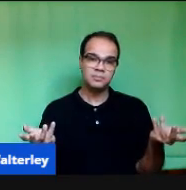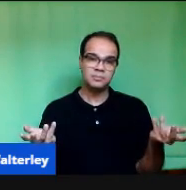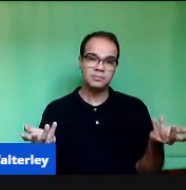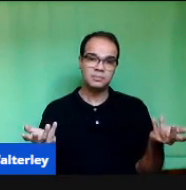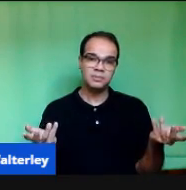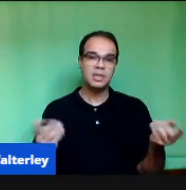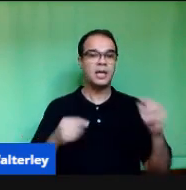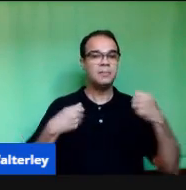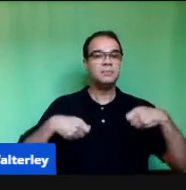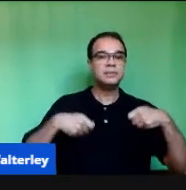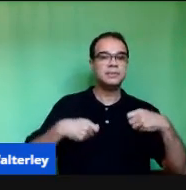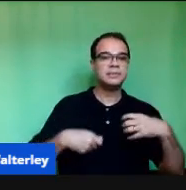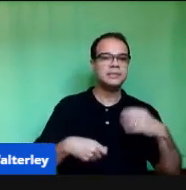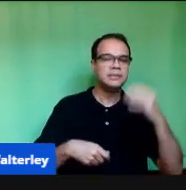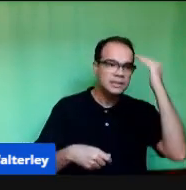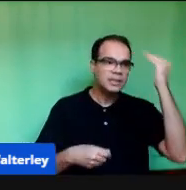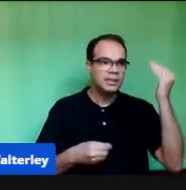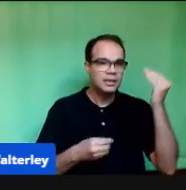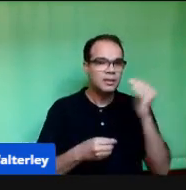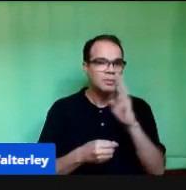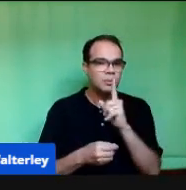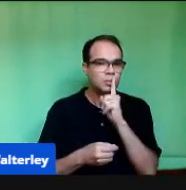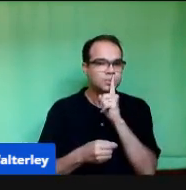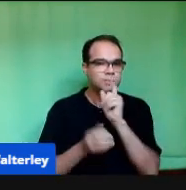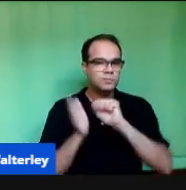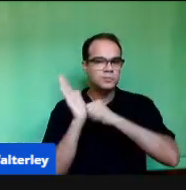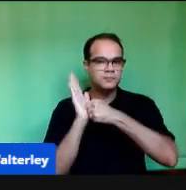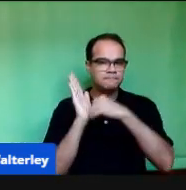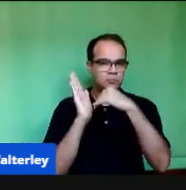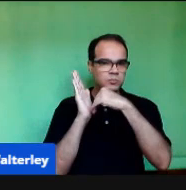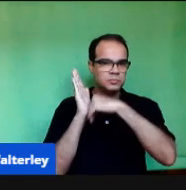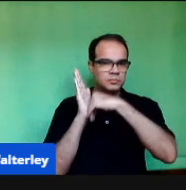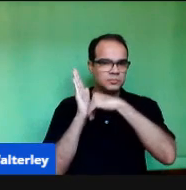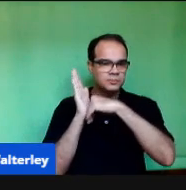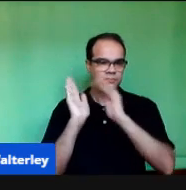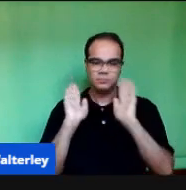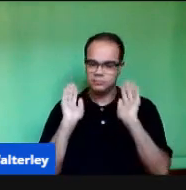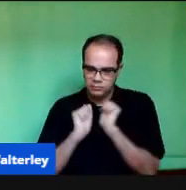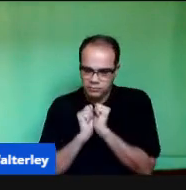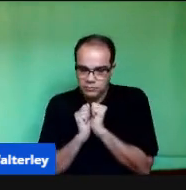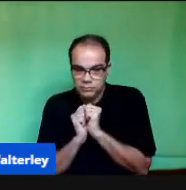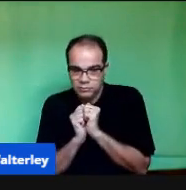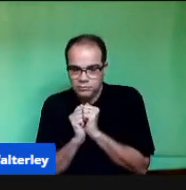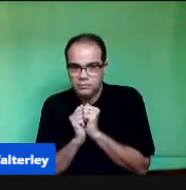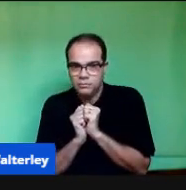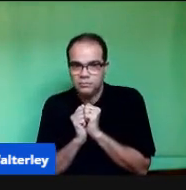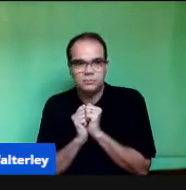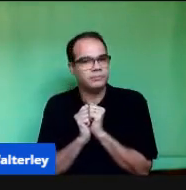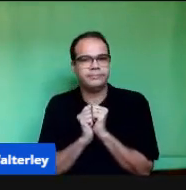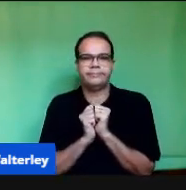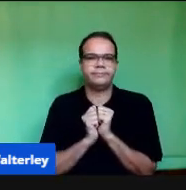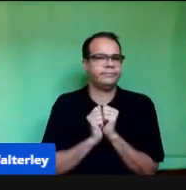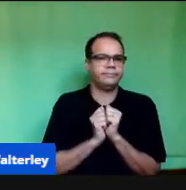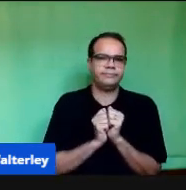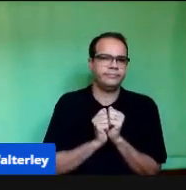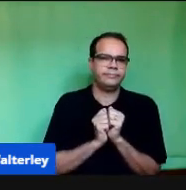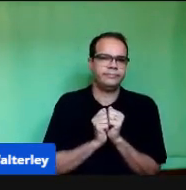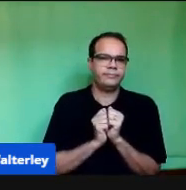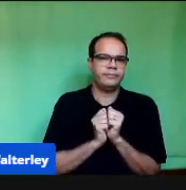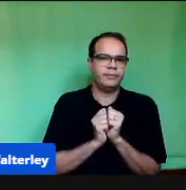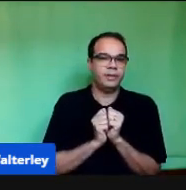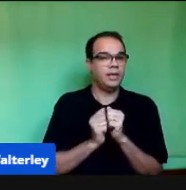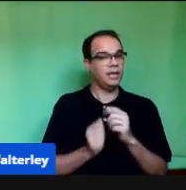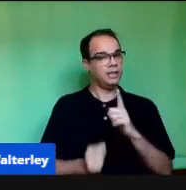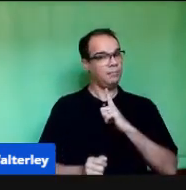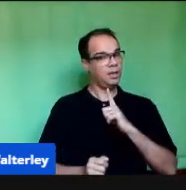isso deve ser guardado com segredo. Mas é claro que ele não vai falar, porque, infelizmente, ele teme